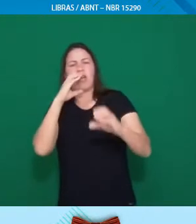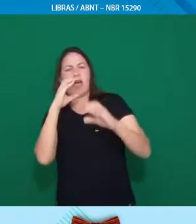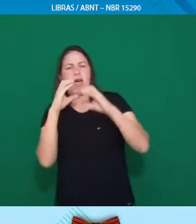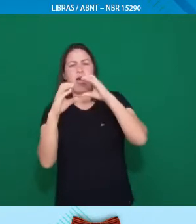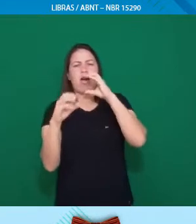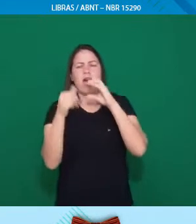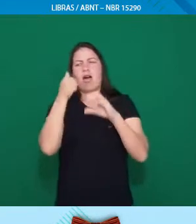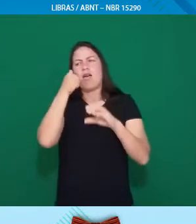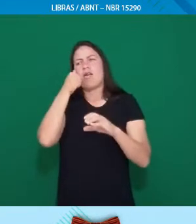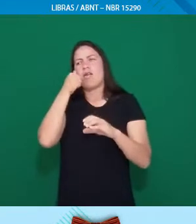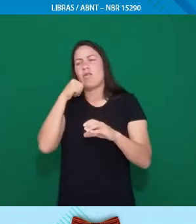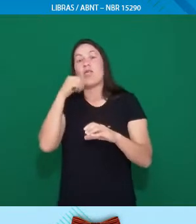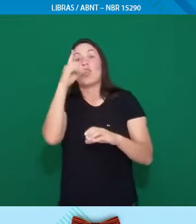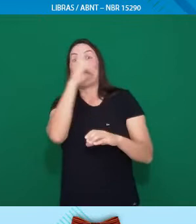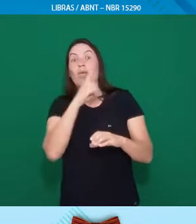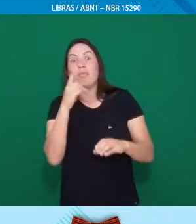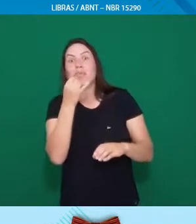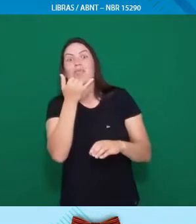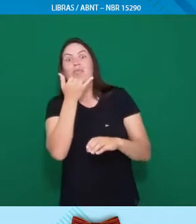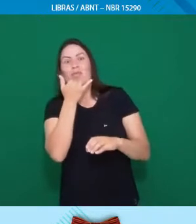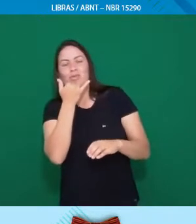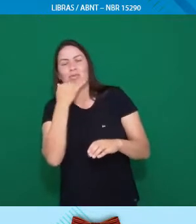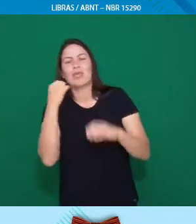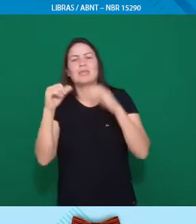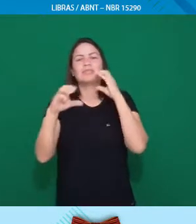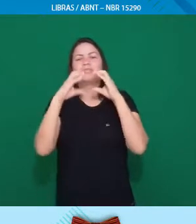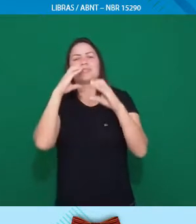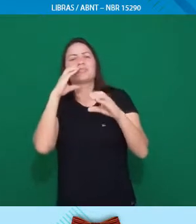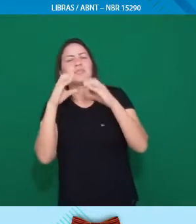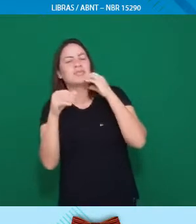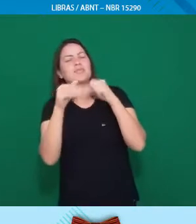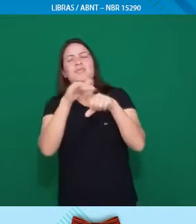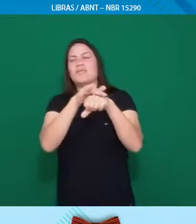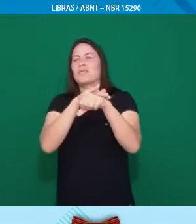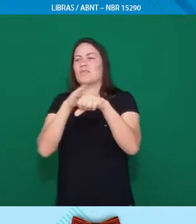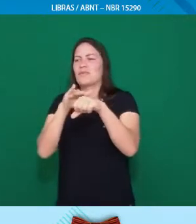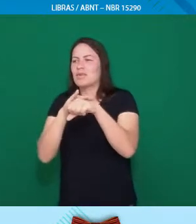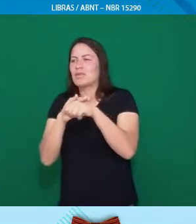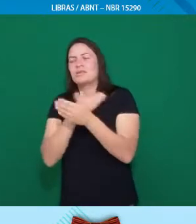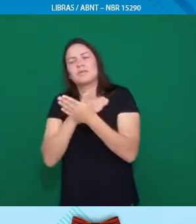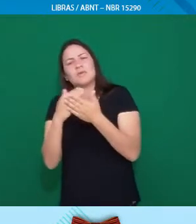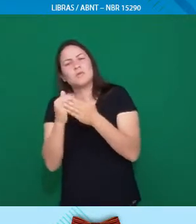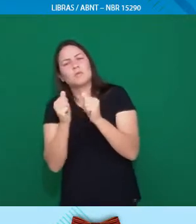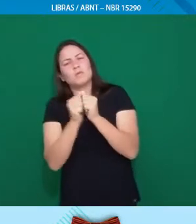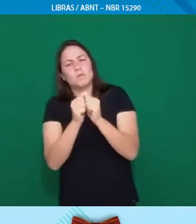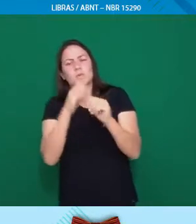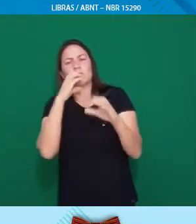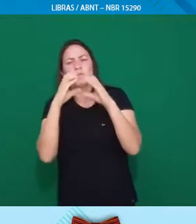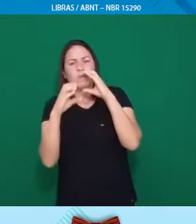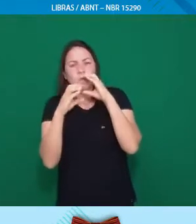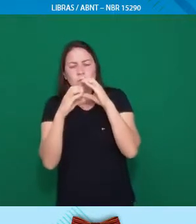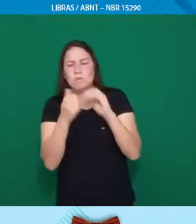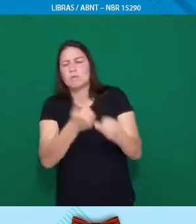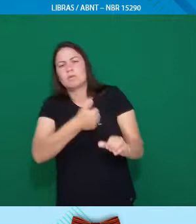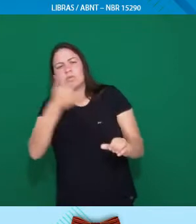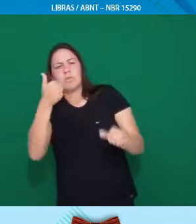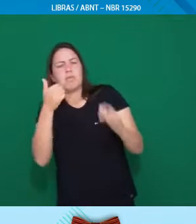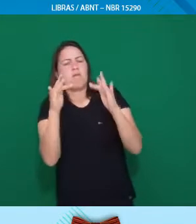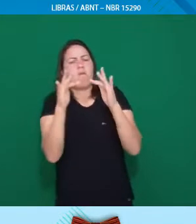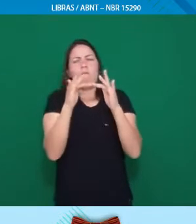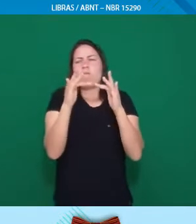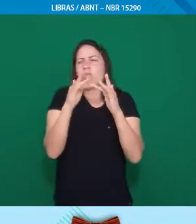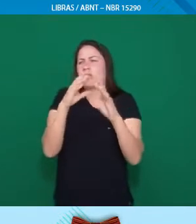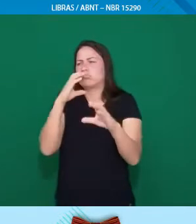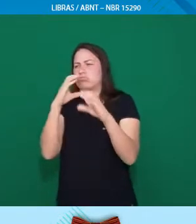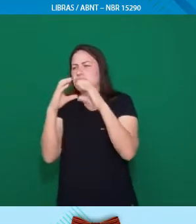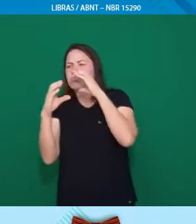e as meninas comem ontem domingo tem uma apresentação do coral e as meninas comentando que iniciaram o coral contigo né esse primeiro